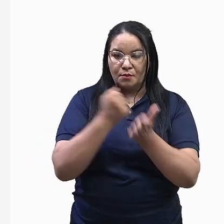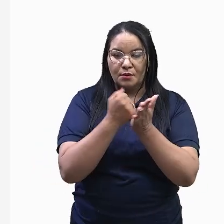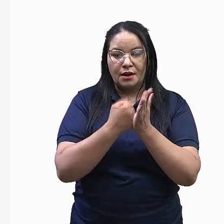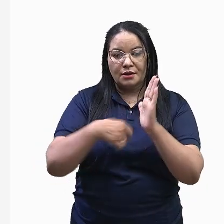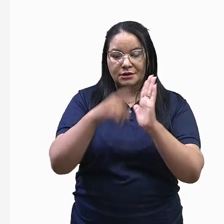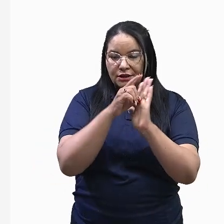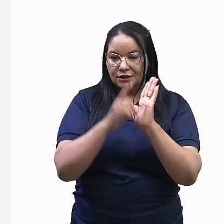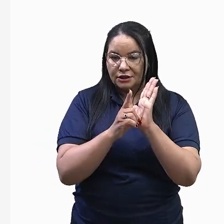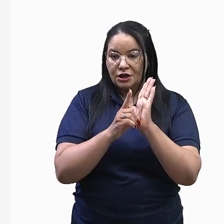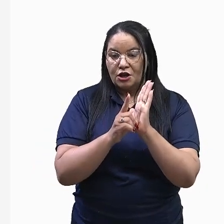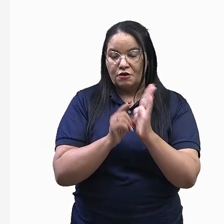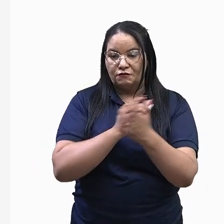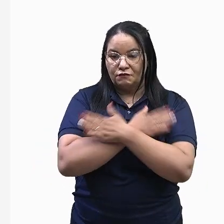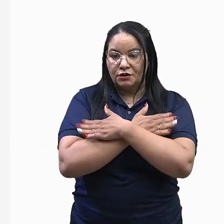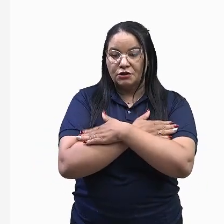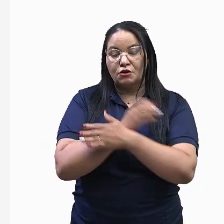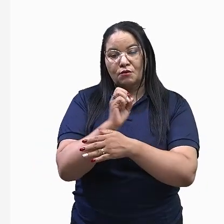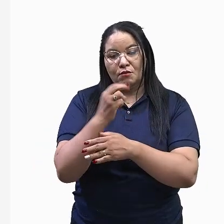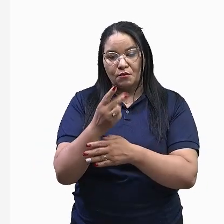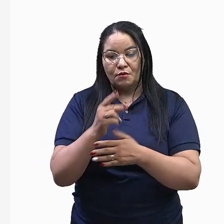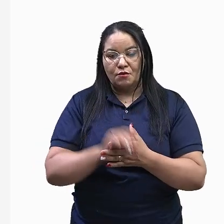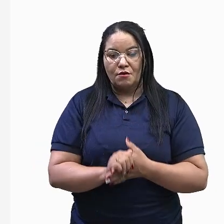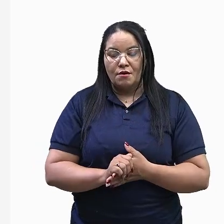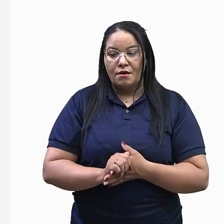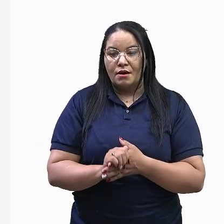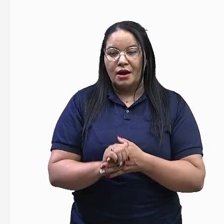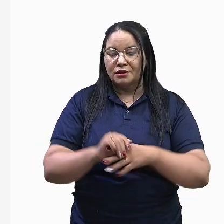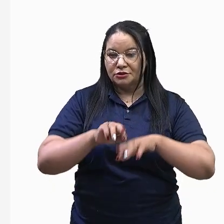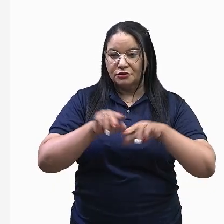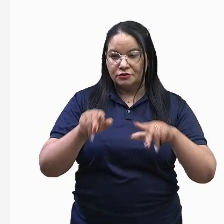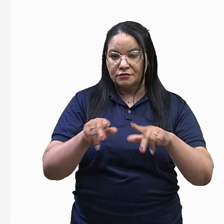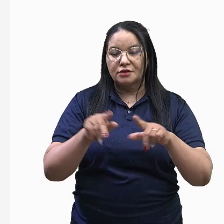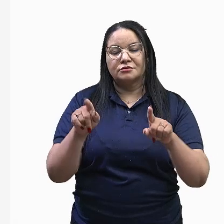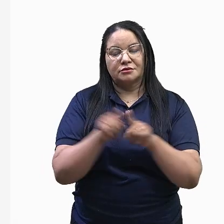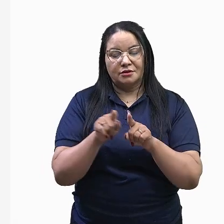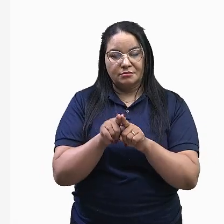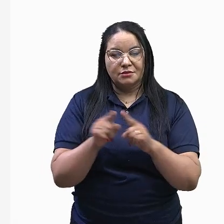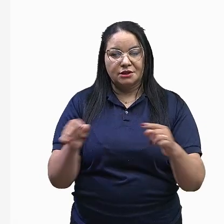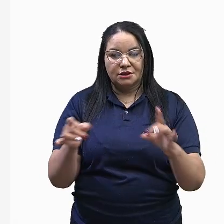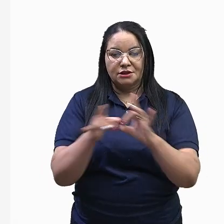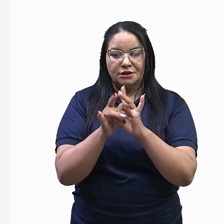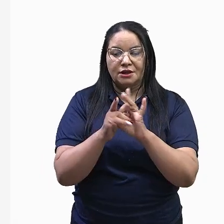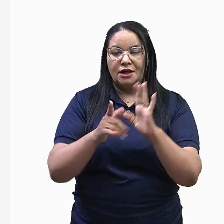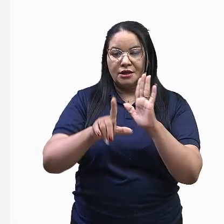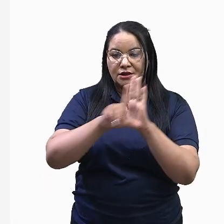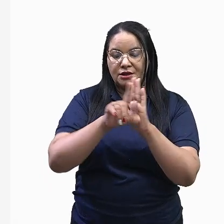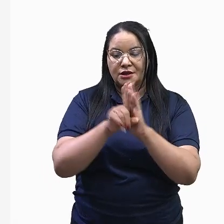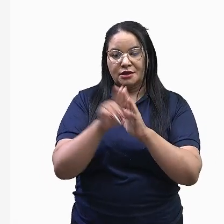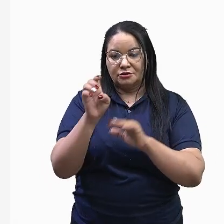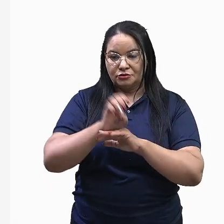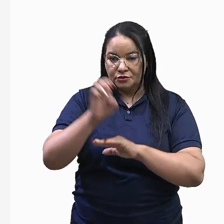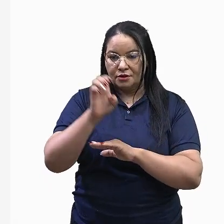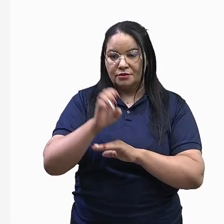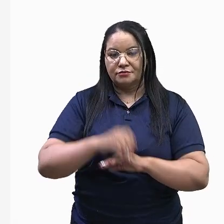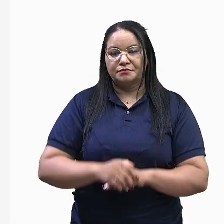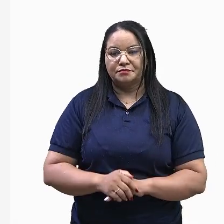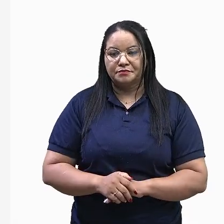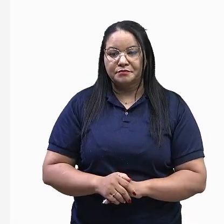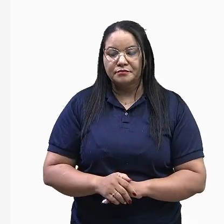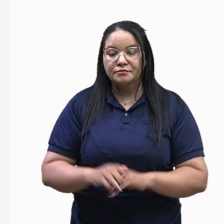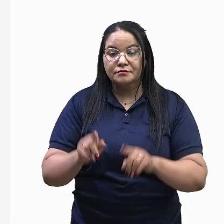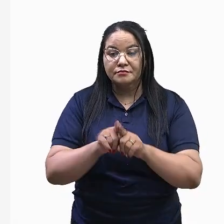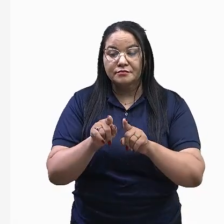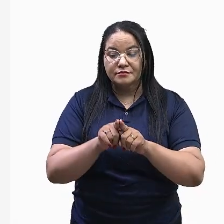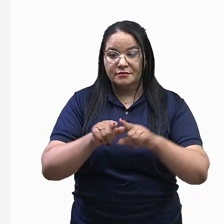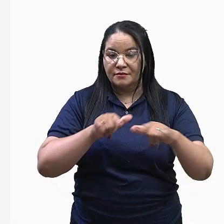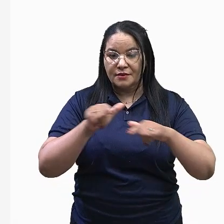decreta um ponto facultativo, né? Então, é uma lei que está ligada à lei do Estado, não é?